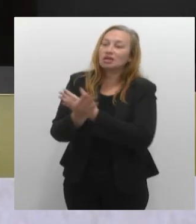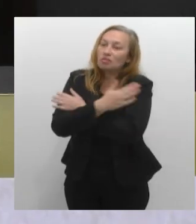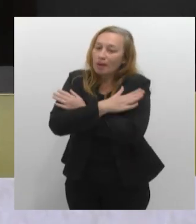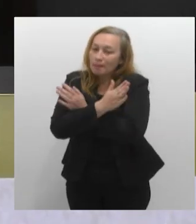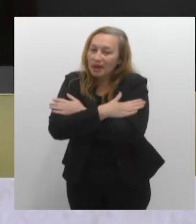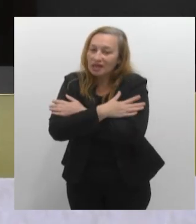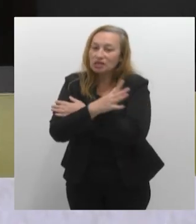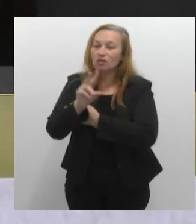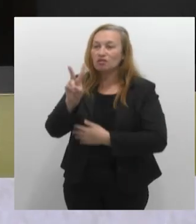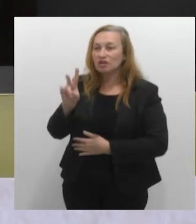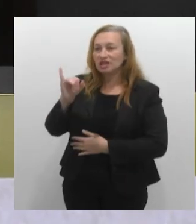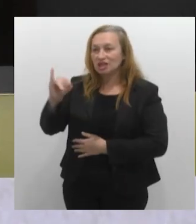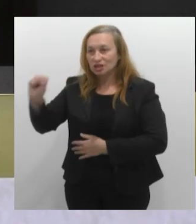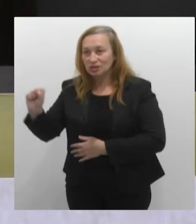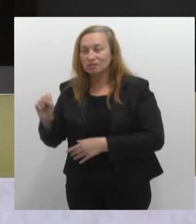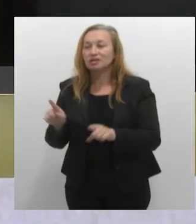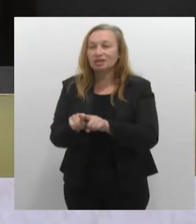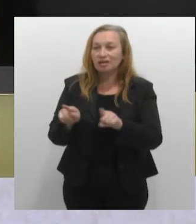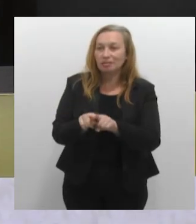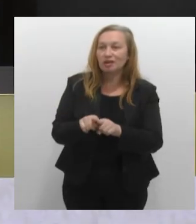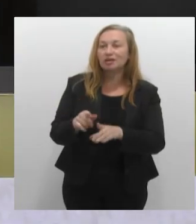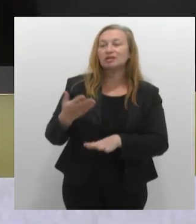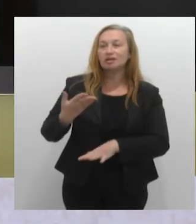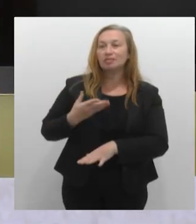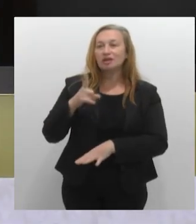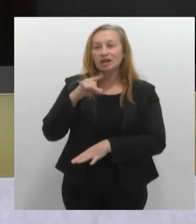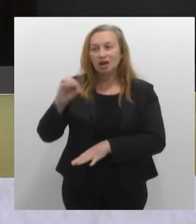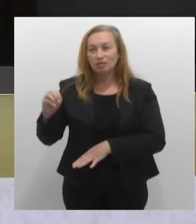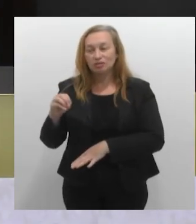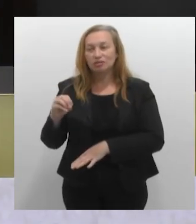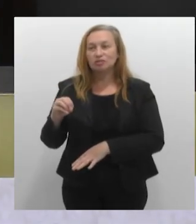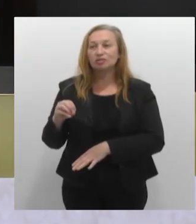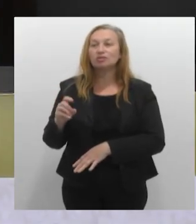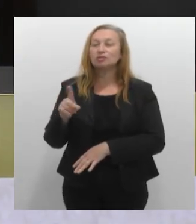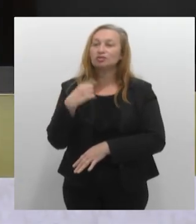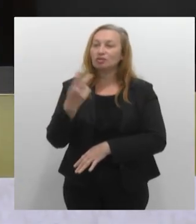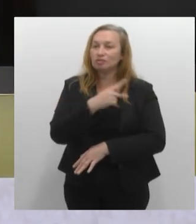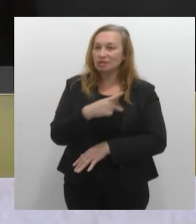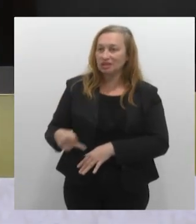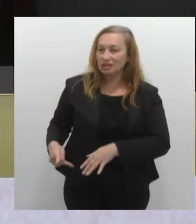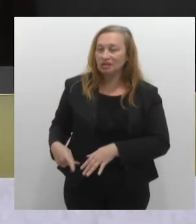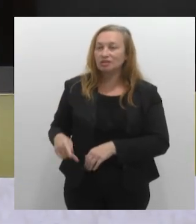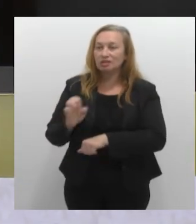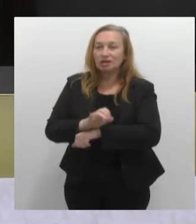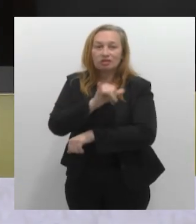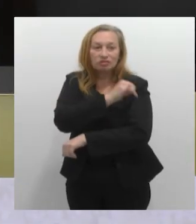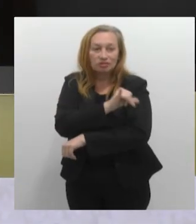é? E ao nosso querido Cláudio Alexandre, nosso presidente aqui do Rio de Janeiro.